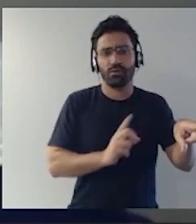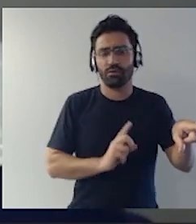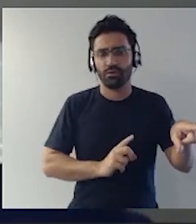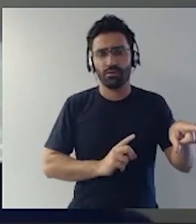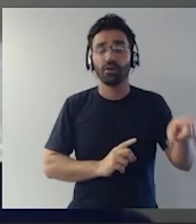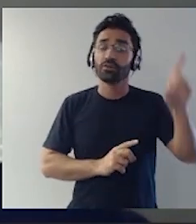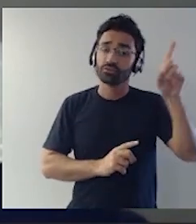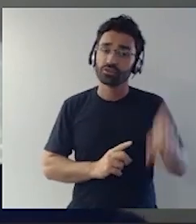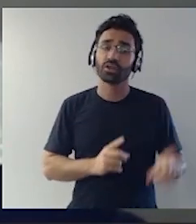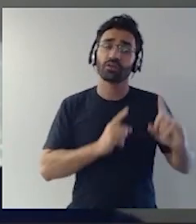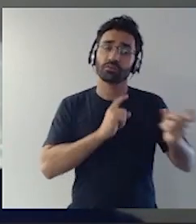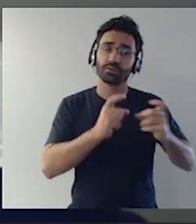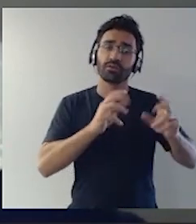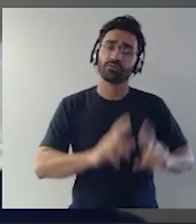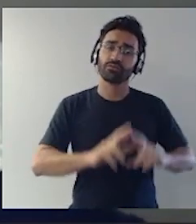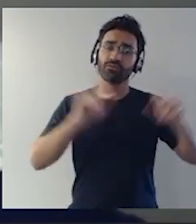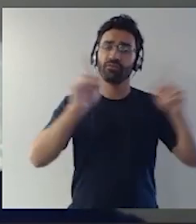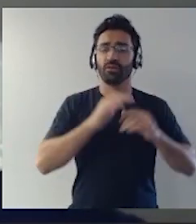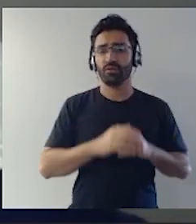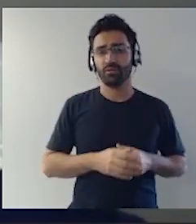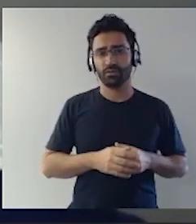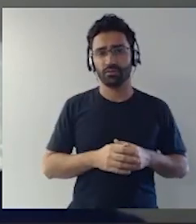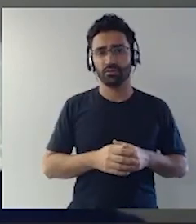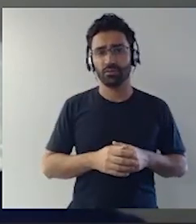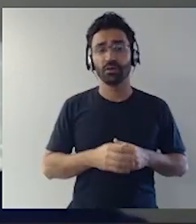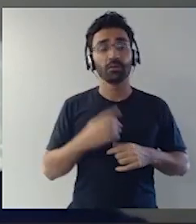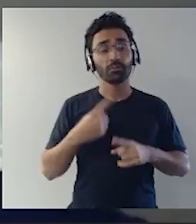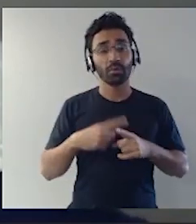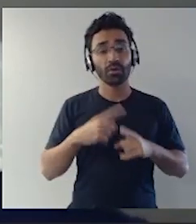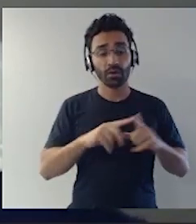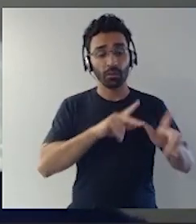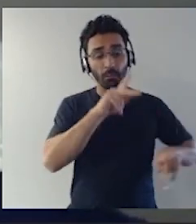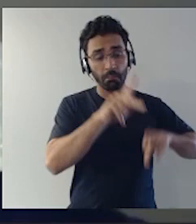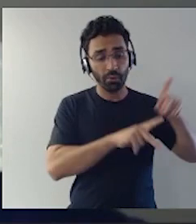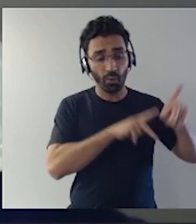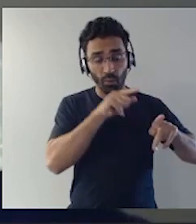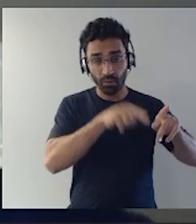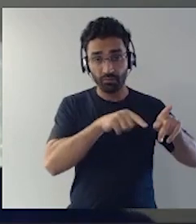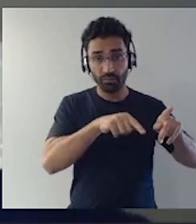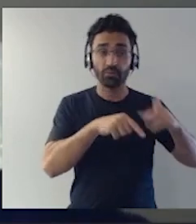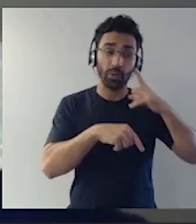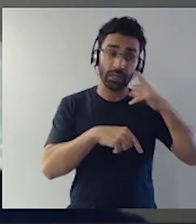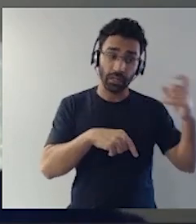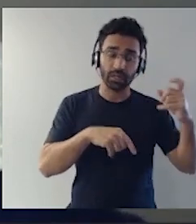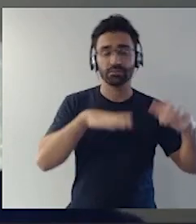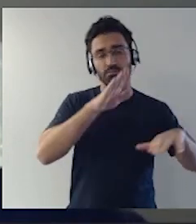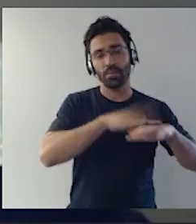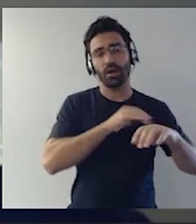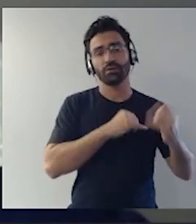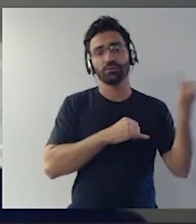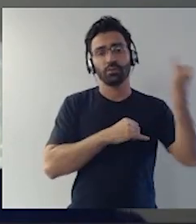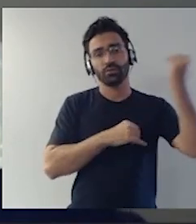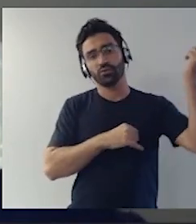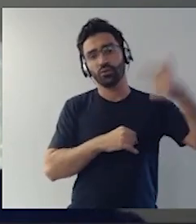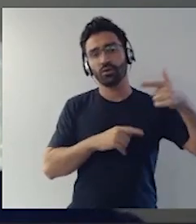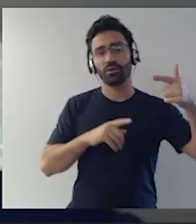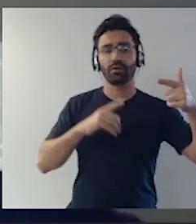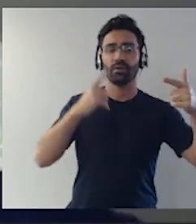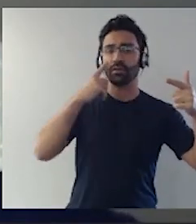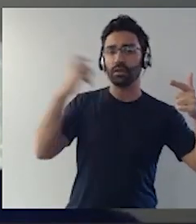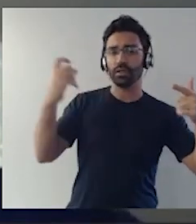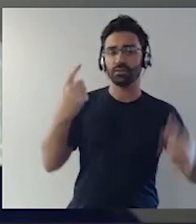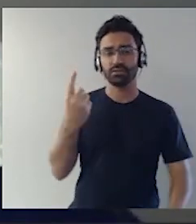e com uma desmoralização desse princípio da supremacia do interesse público sobre o particular. Nesse